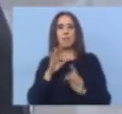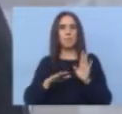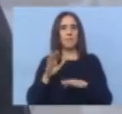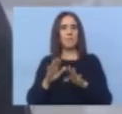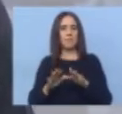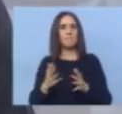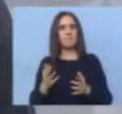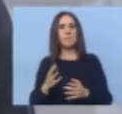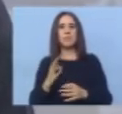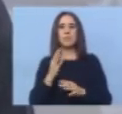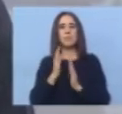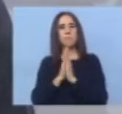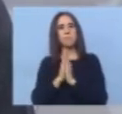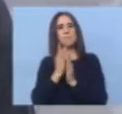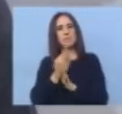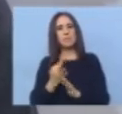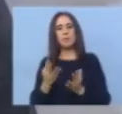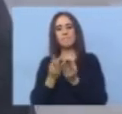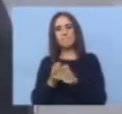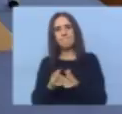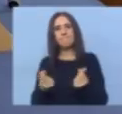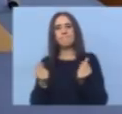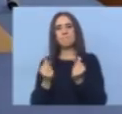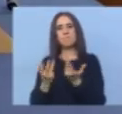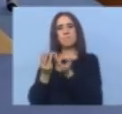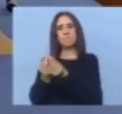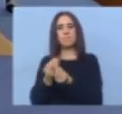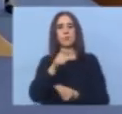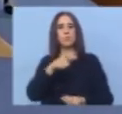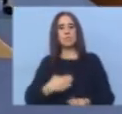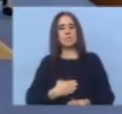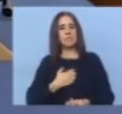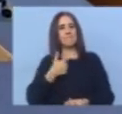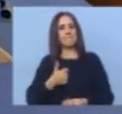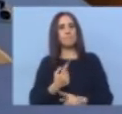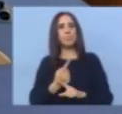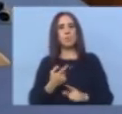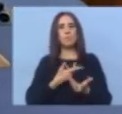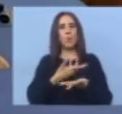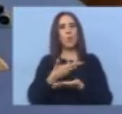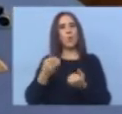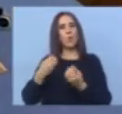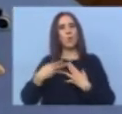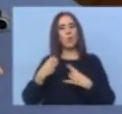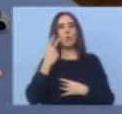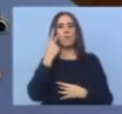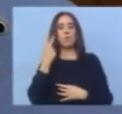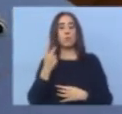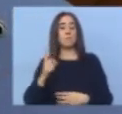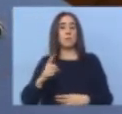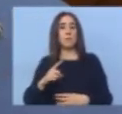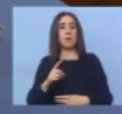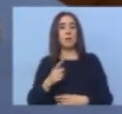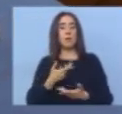quando procuramos celebrar a missa, rezar o terço com elas, e as pessoas sentem-se realizadas porque conseguem falar da sua vida, coisa que muitas vezes